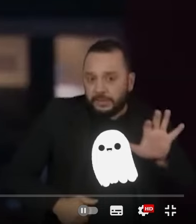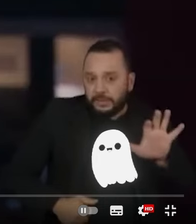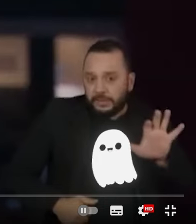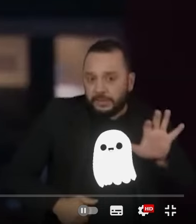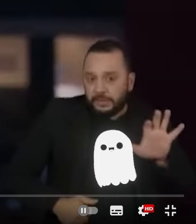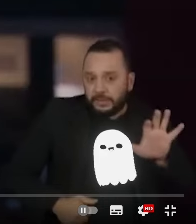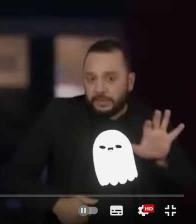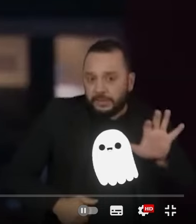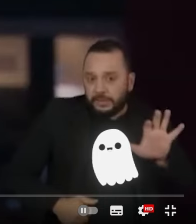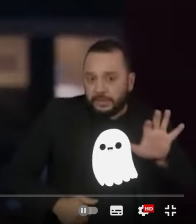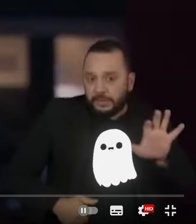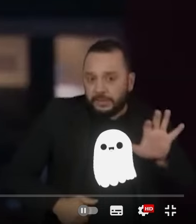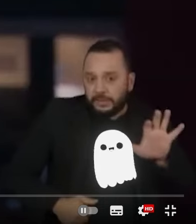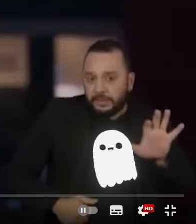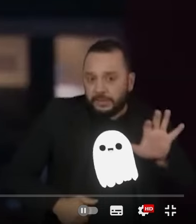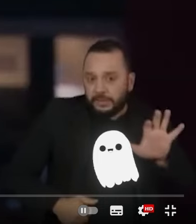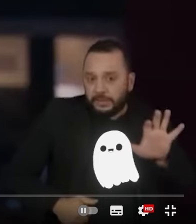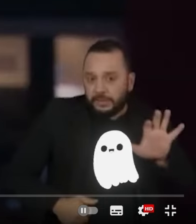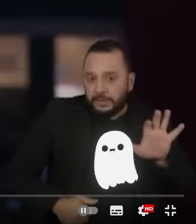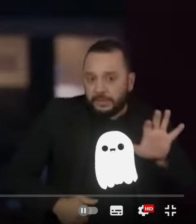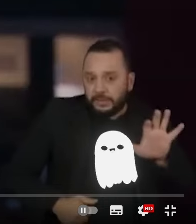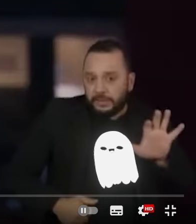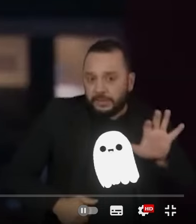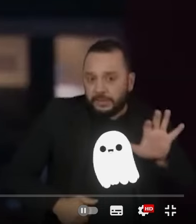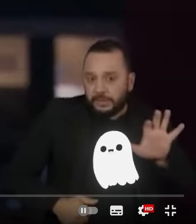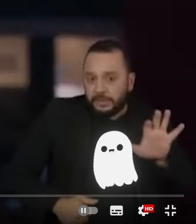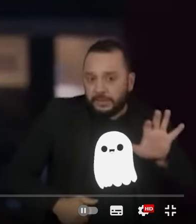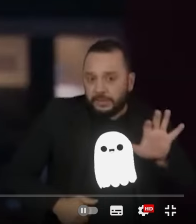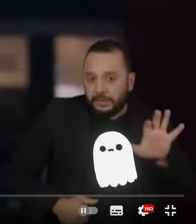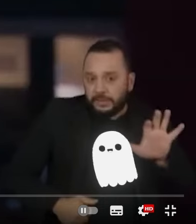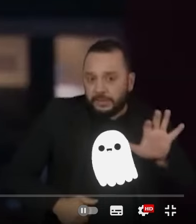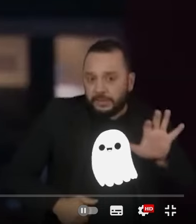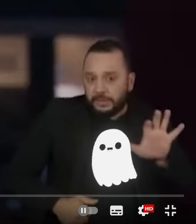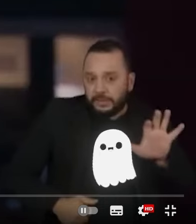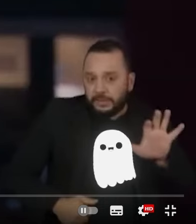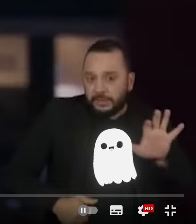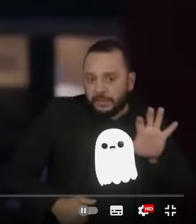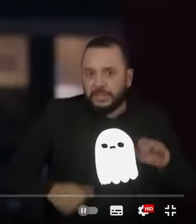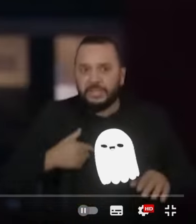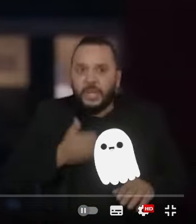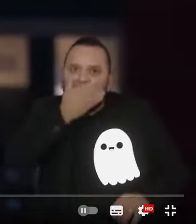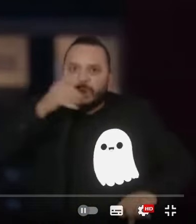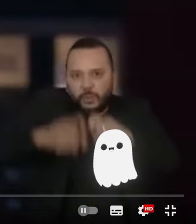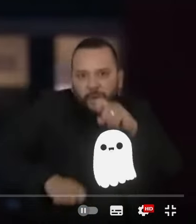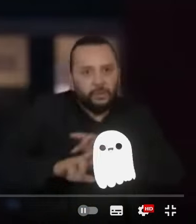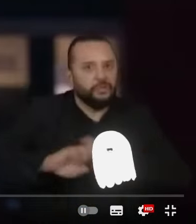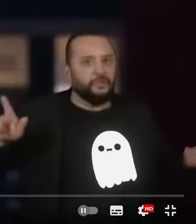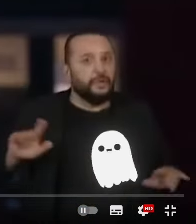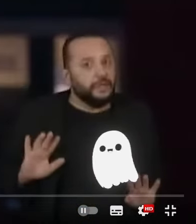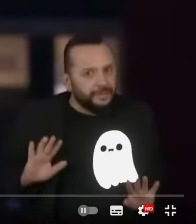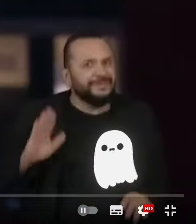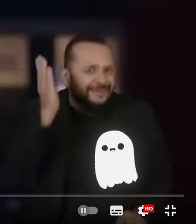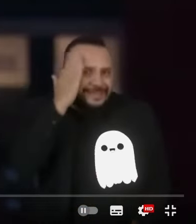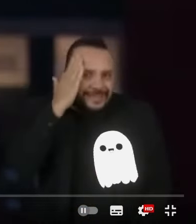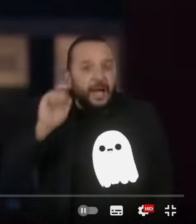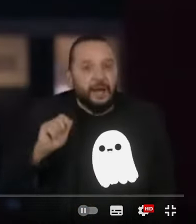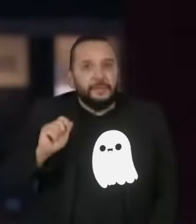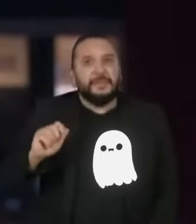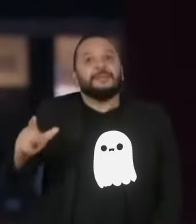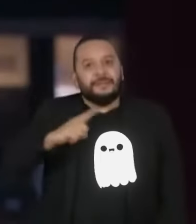por mim. Cara, o Mano Brown tem que dar uma porrada nele, não uma cadeirada. O que eu tô falando, né? O Ed Rock falou que é